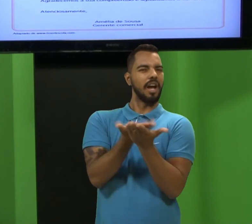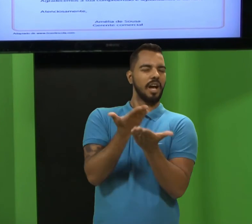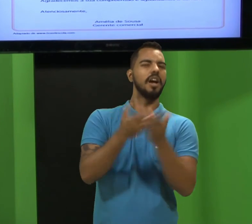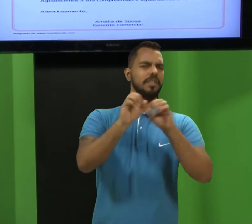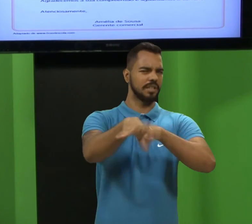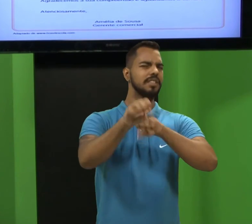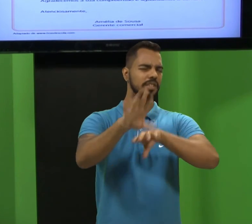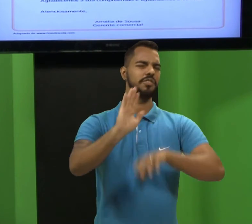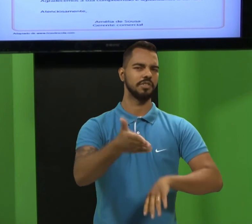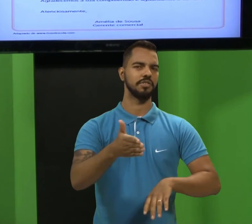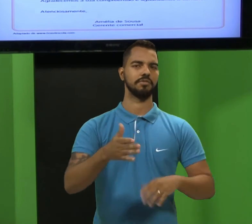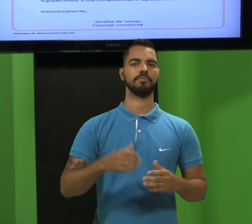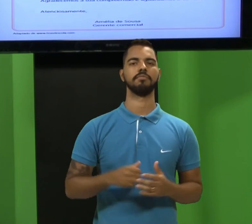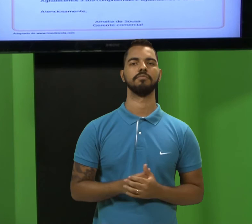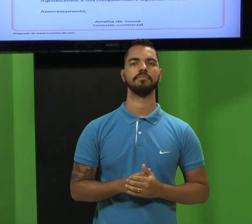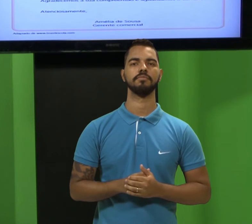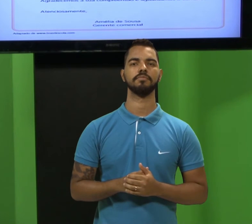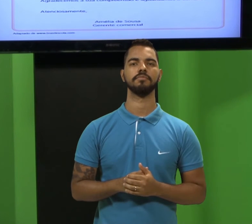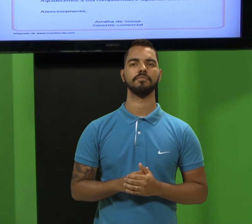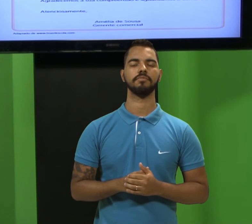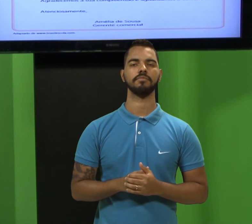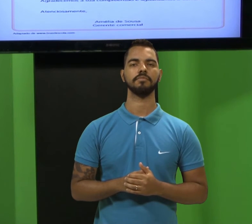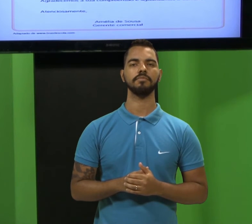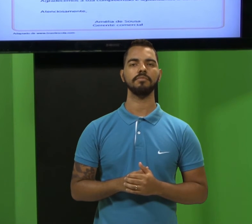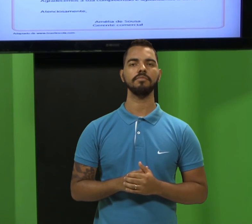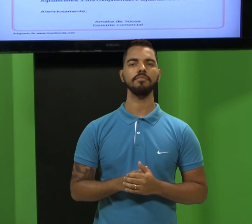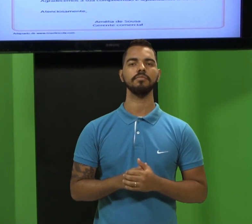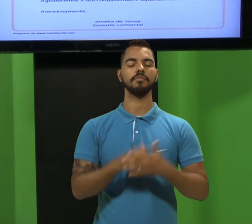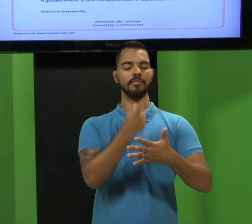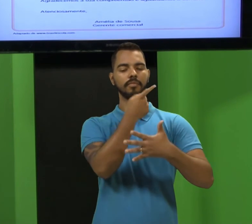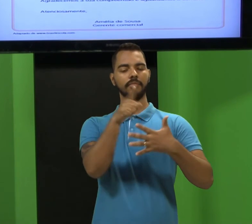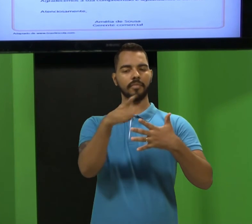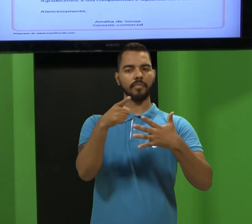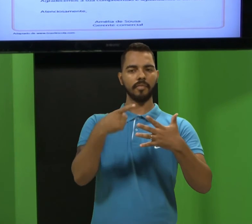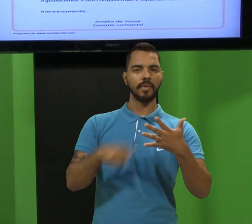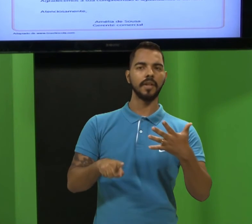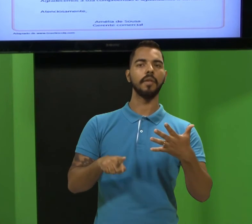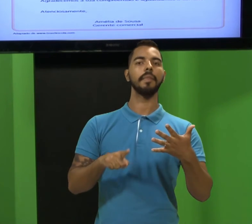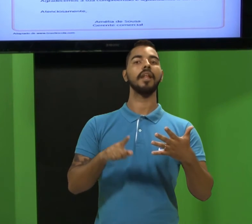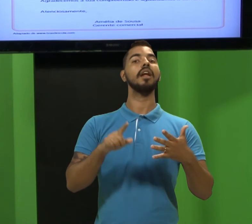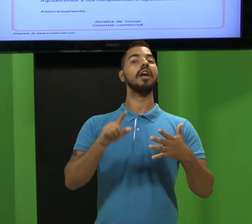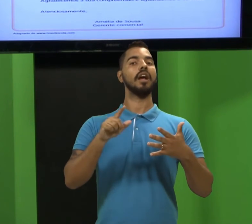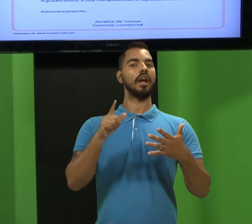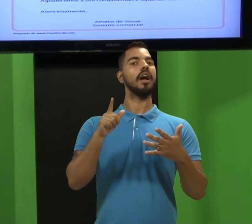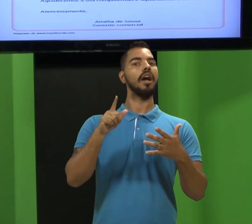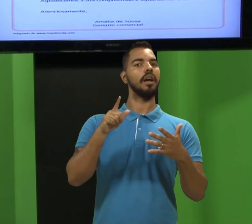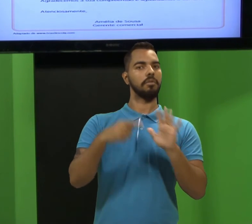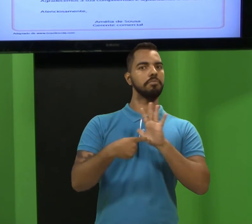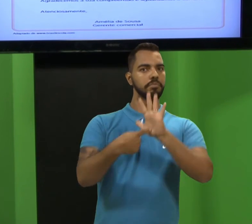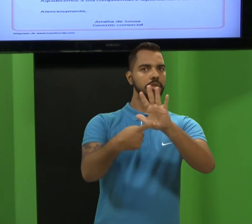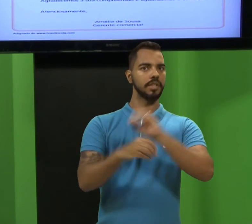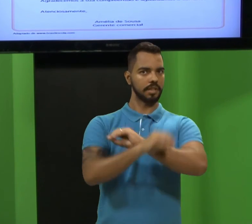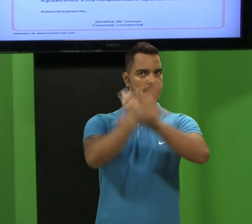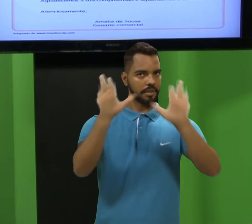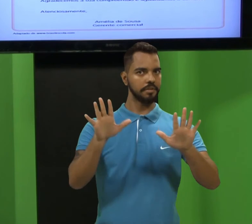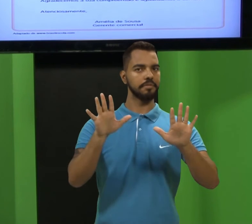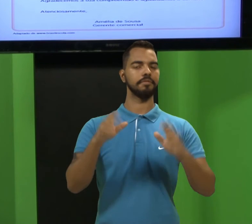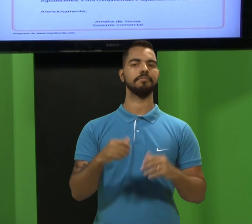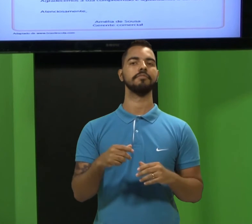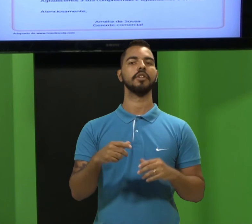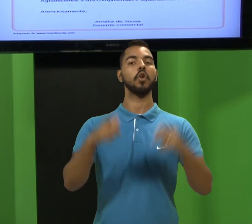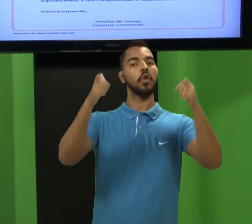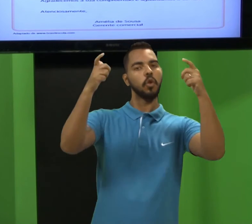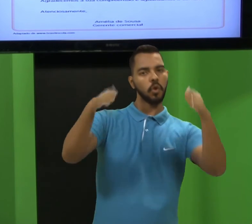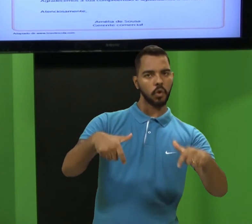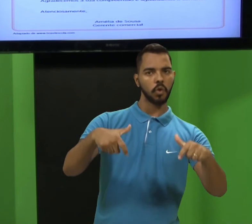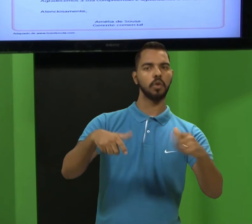Há os elementos da carta comercial que tem que ficar claro. Local e data. Como a gente já viu sobre